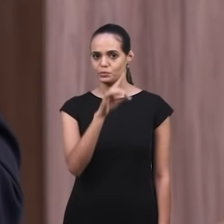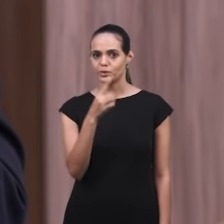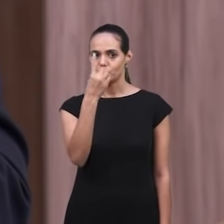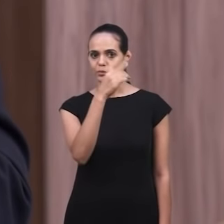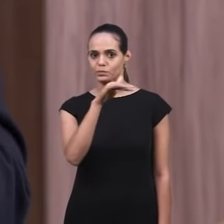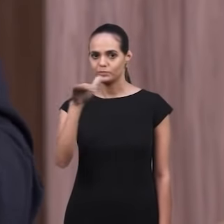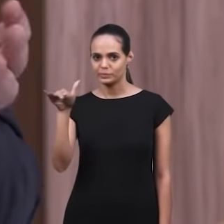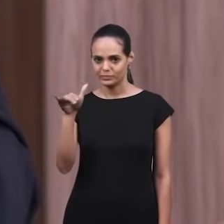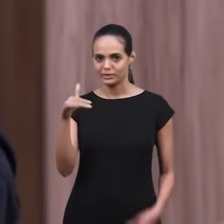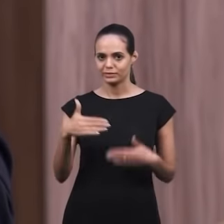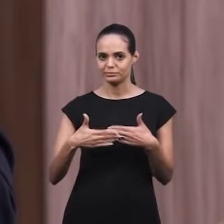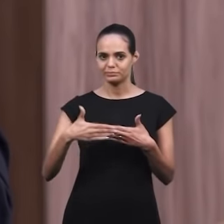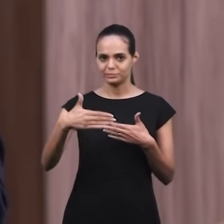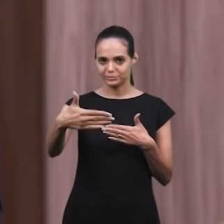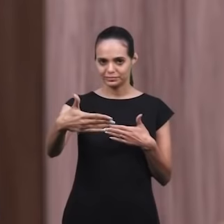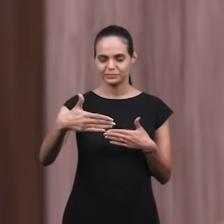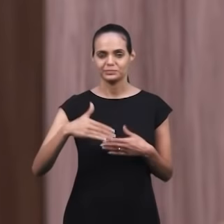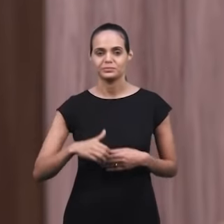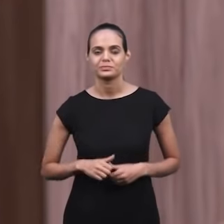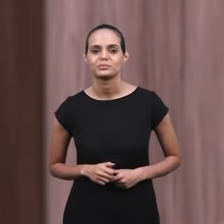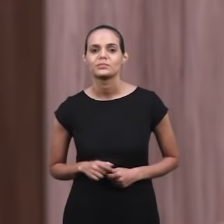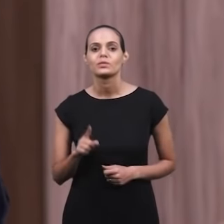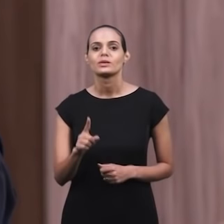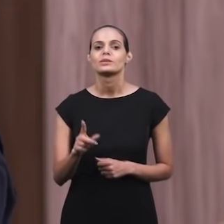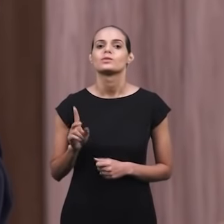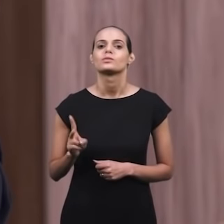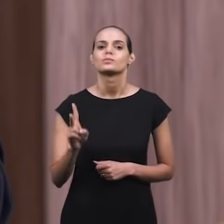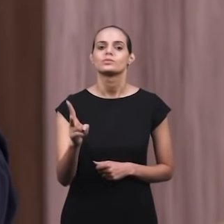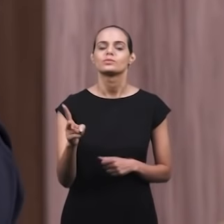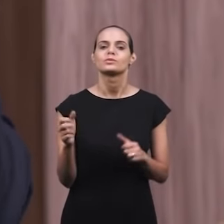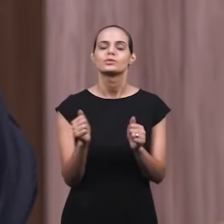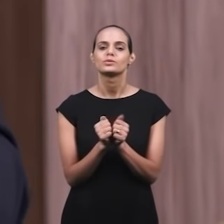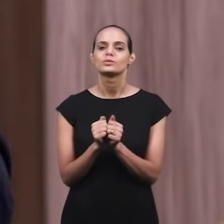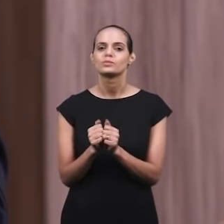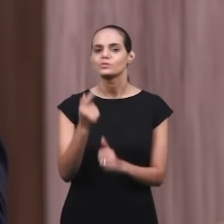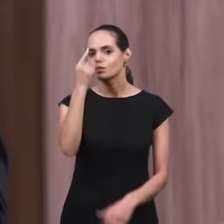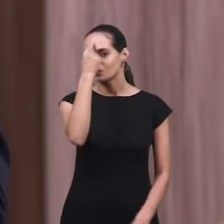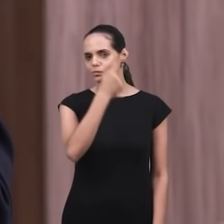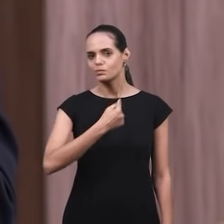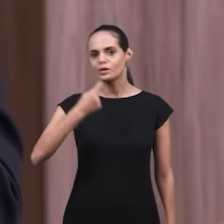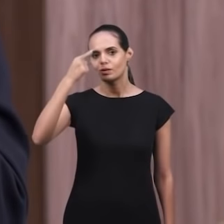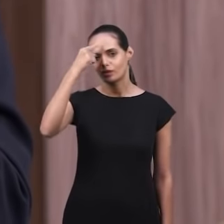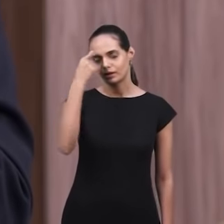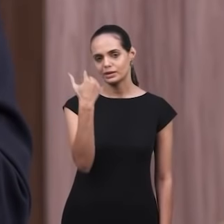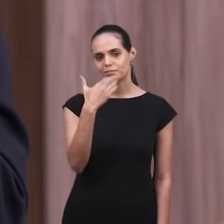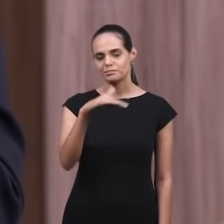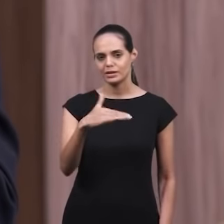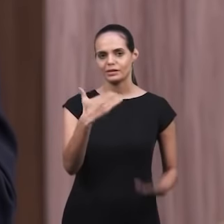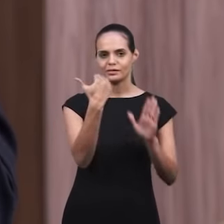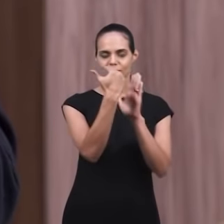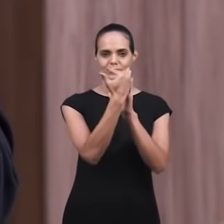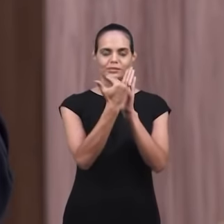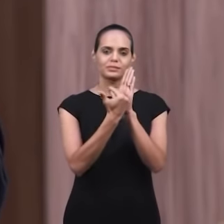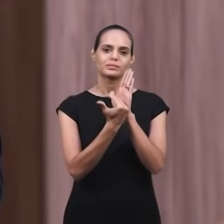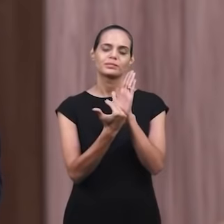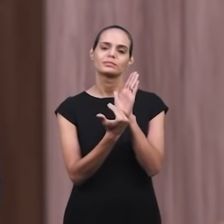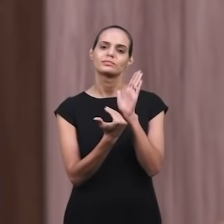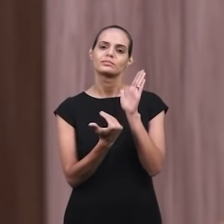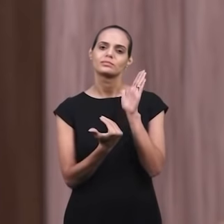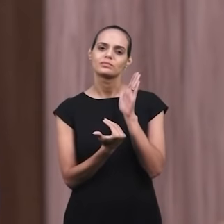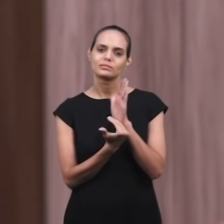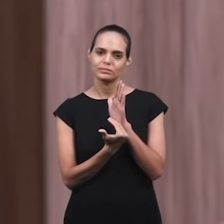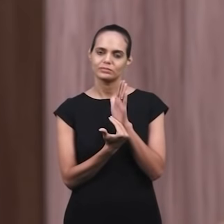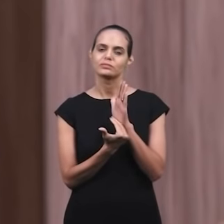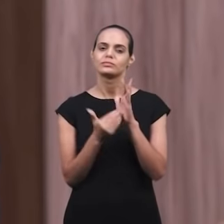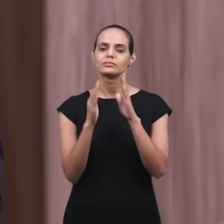da 1h30 da tarde. Você continua conosco durante 1h30 de programação com aquilo que a